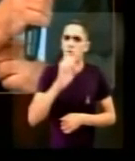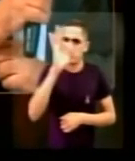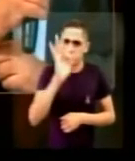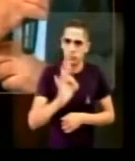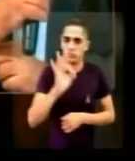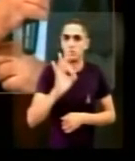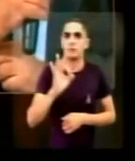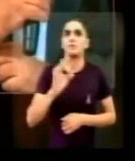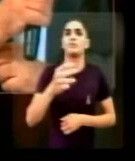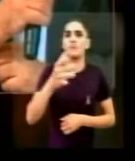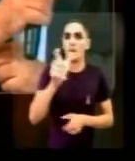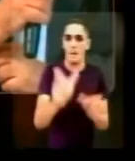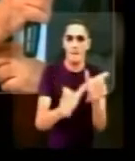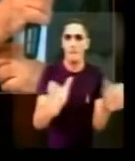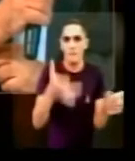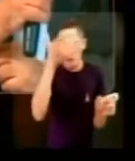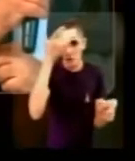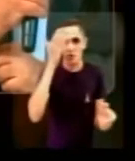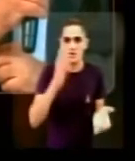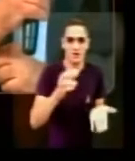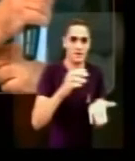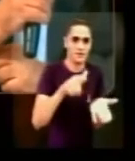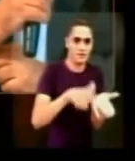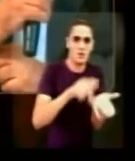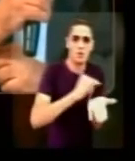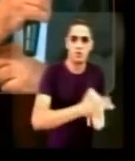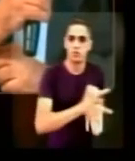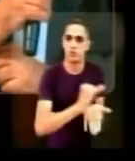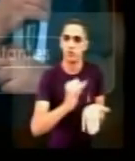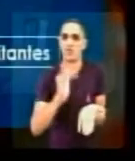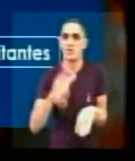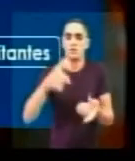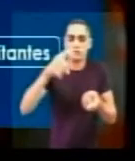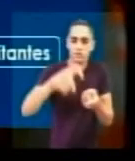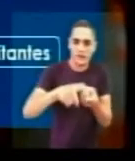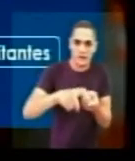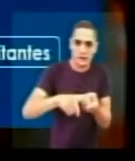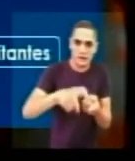88% dos notificados foram testados.